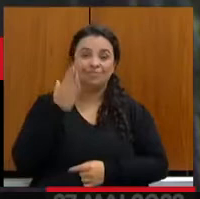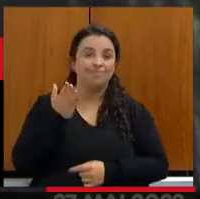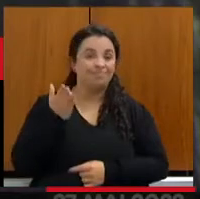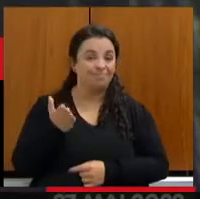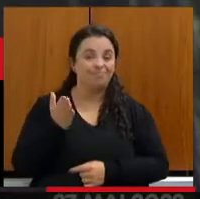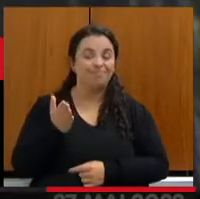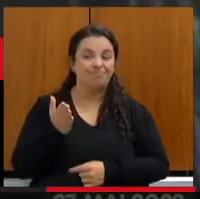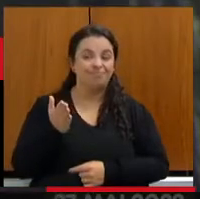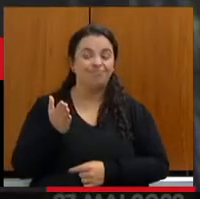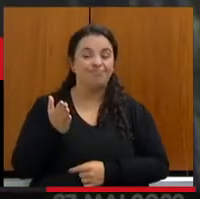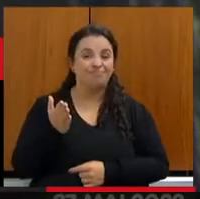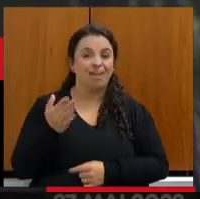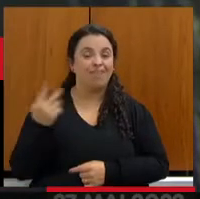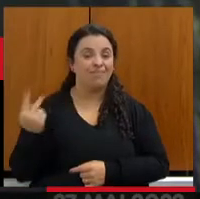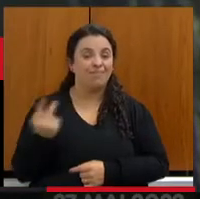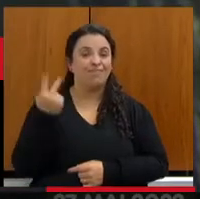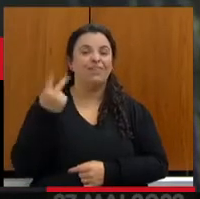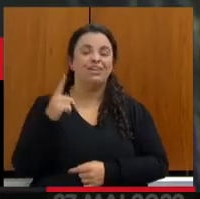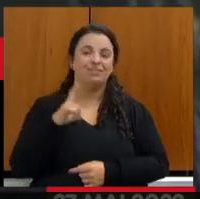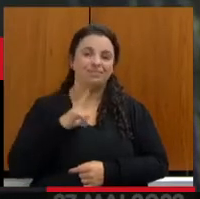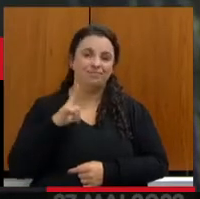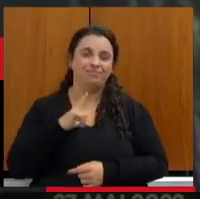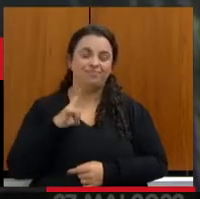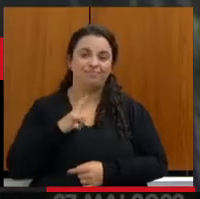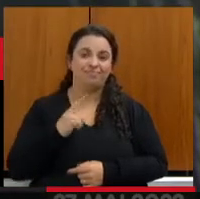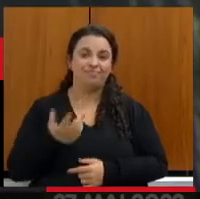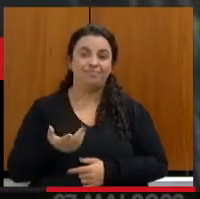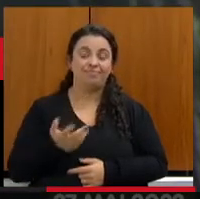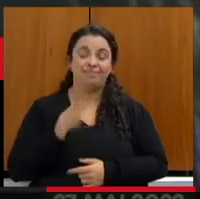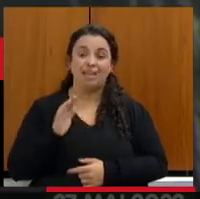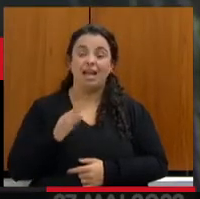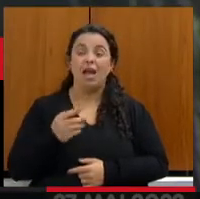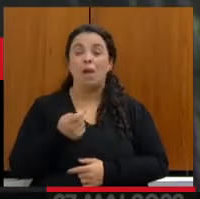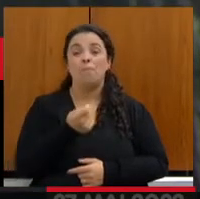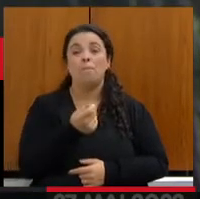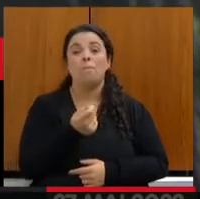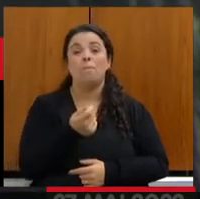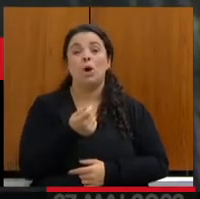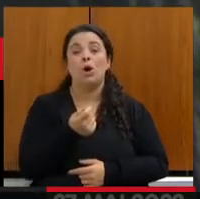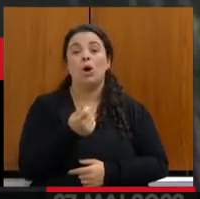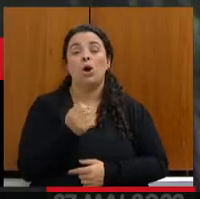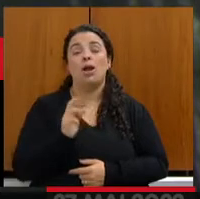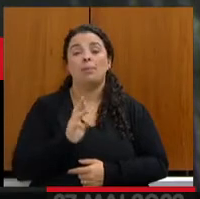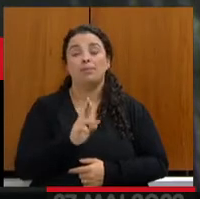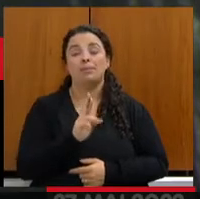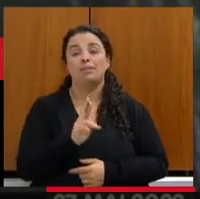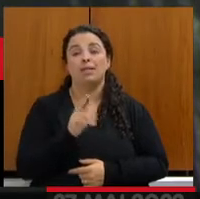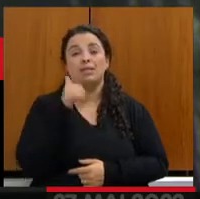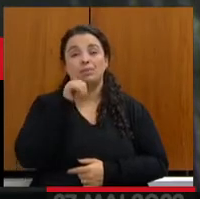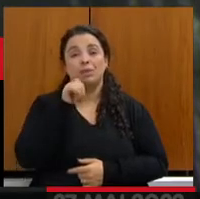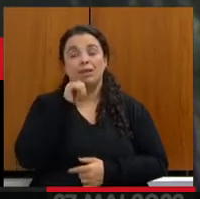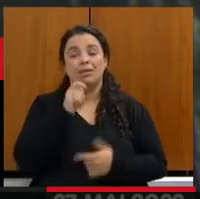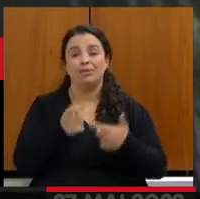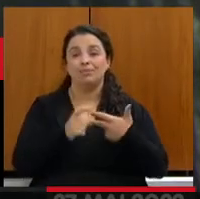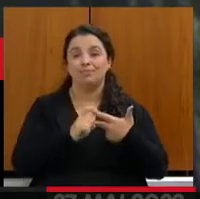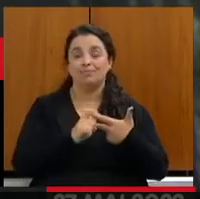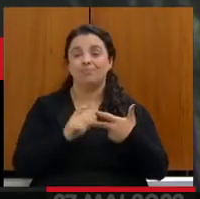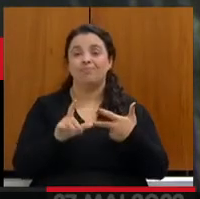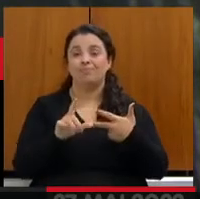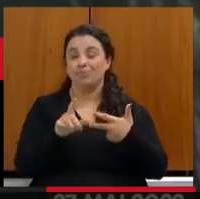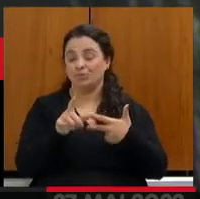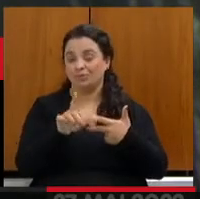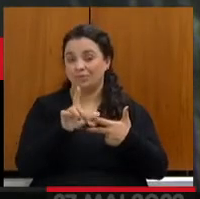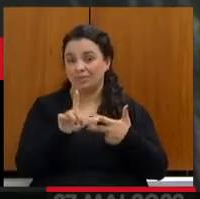caro para nós a baixa representatividade nas mulheres tanto nos legislativos e executivos e acaba por se